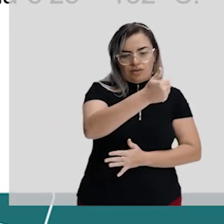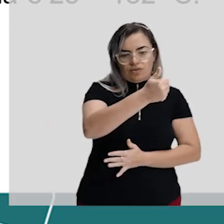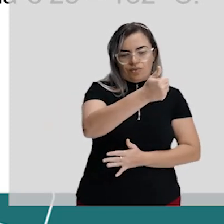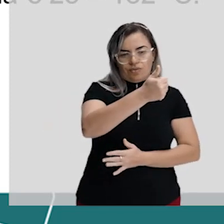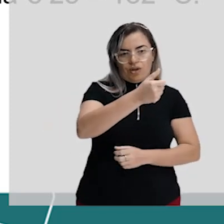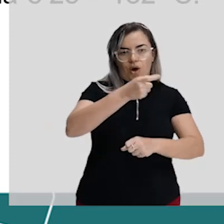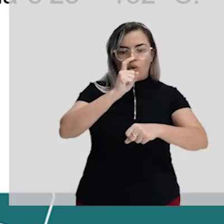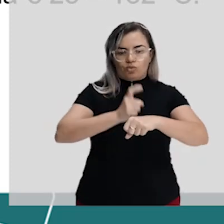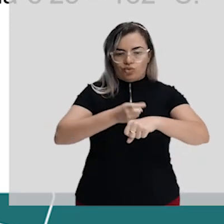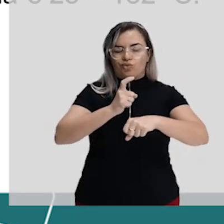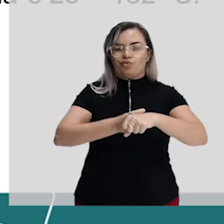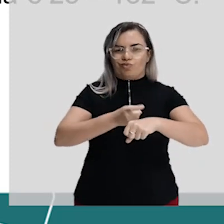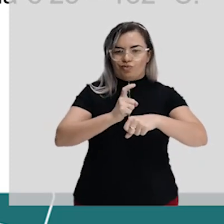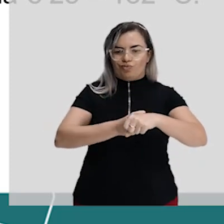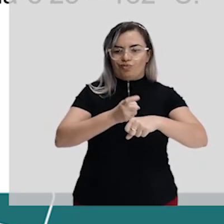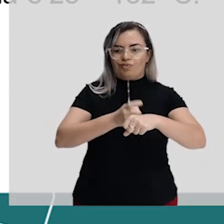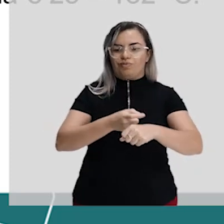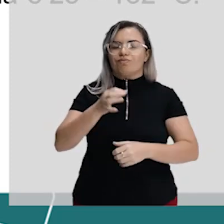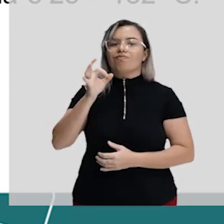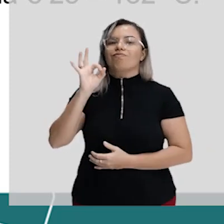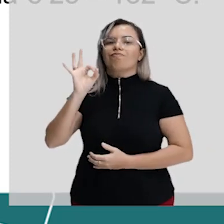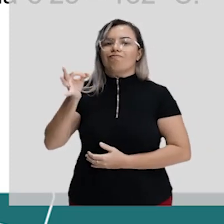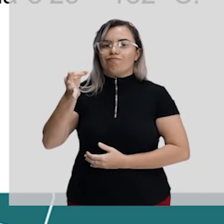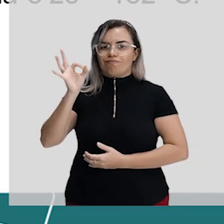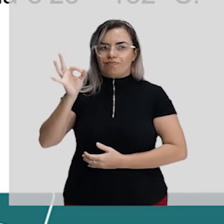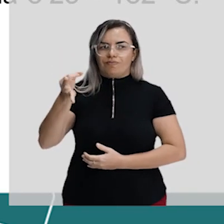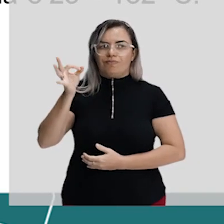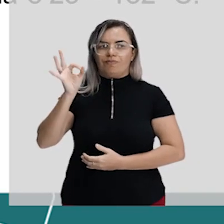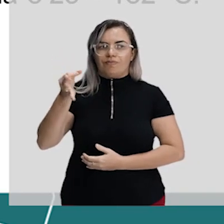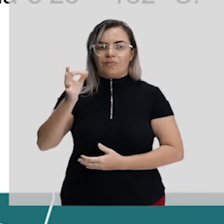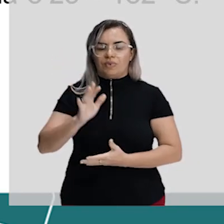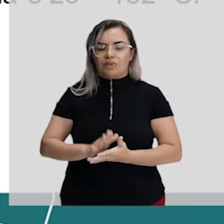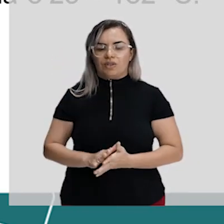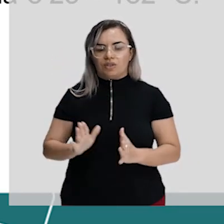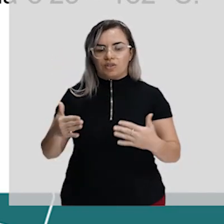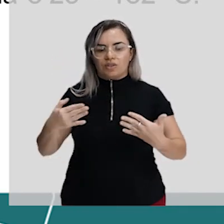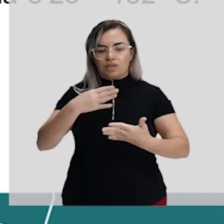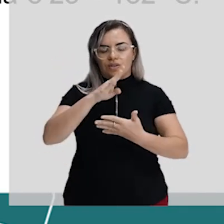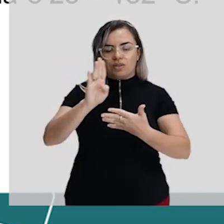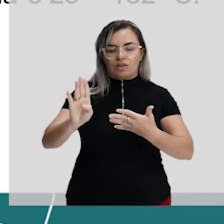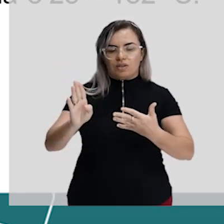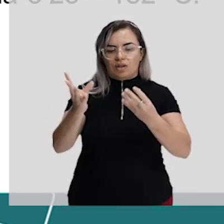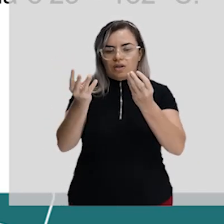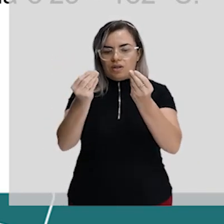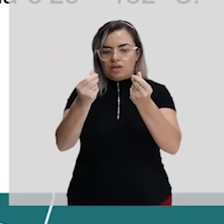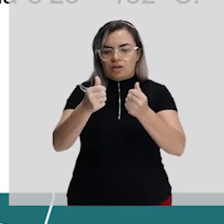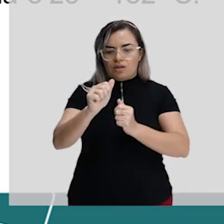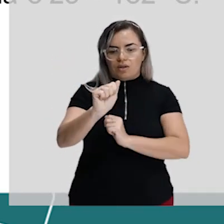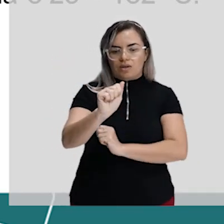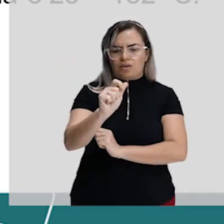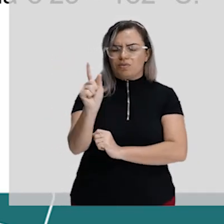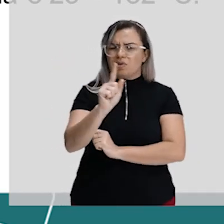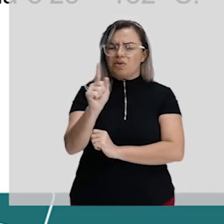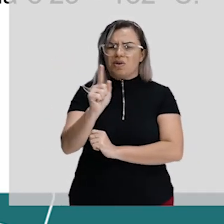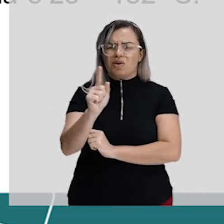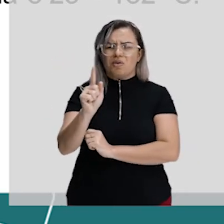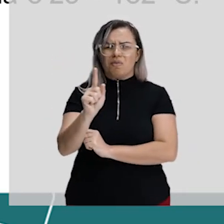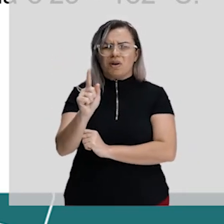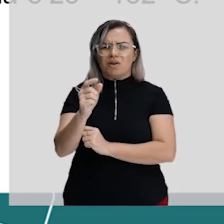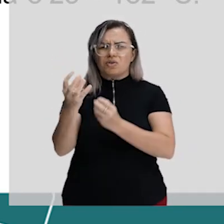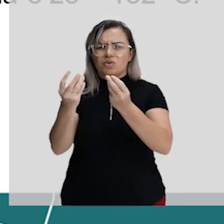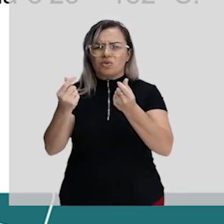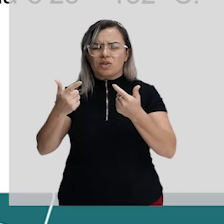resposta da terceira, letra A. No caso da letra B, a substância A não é uma substância